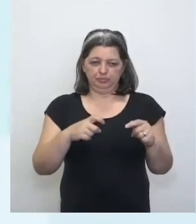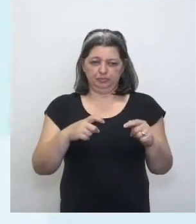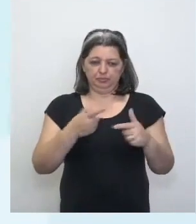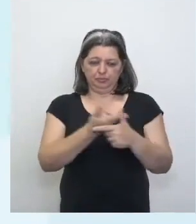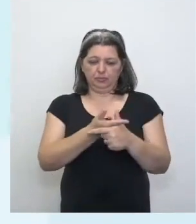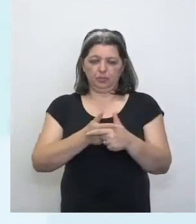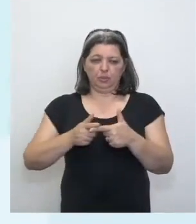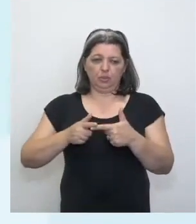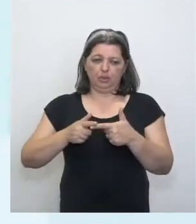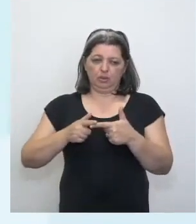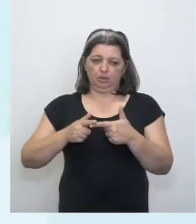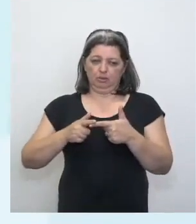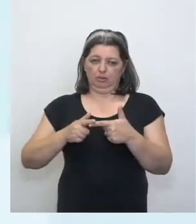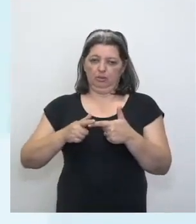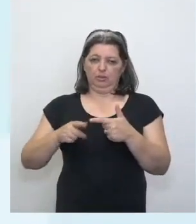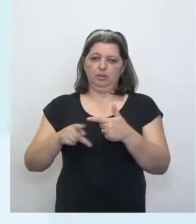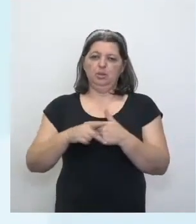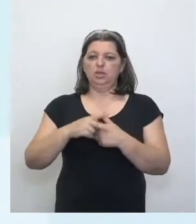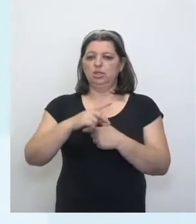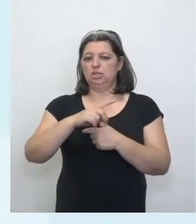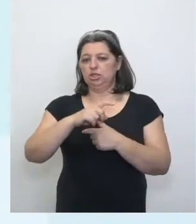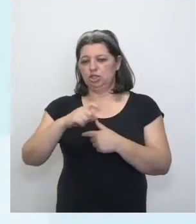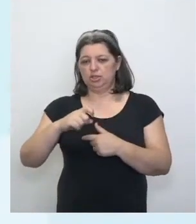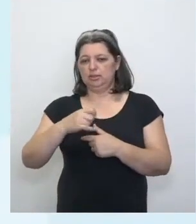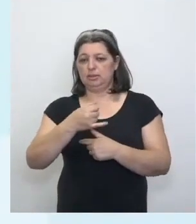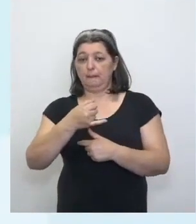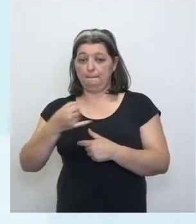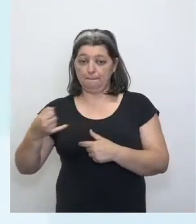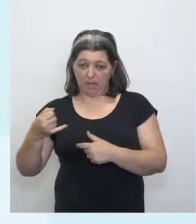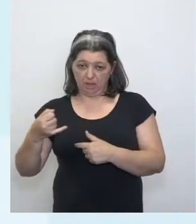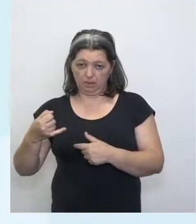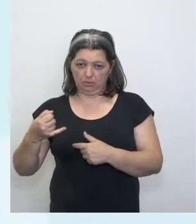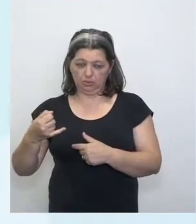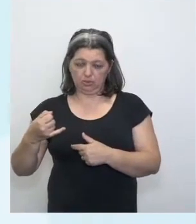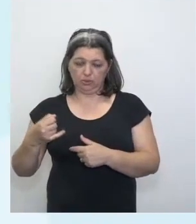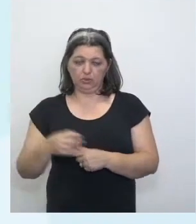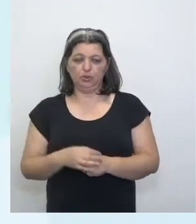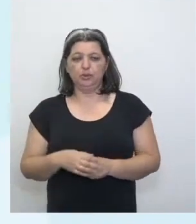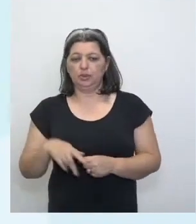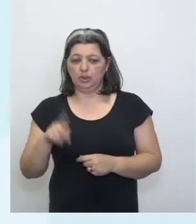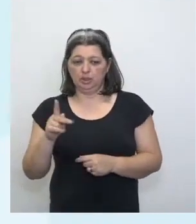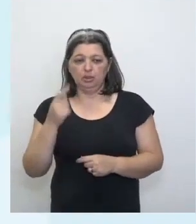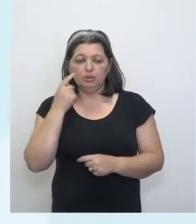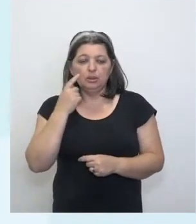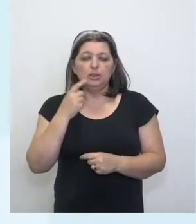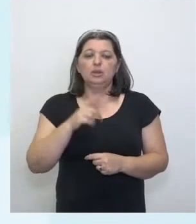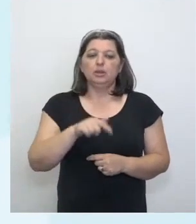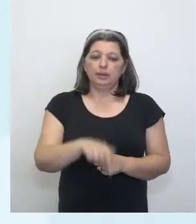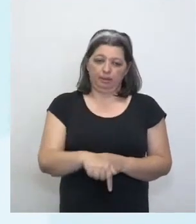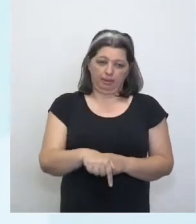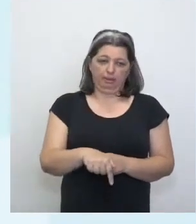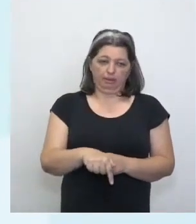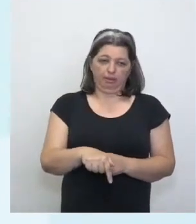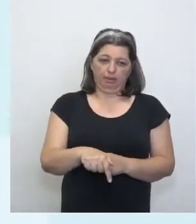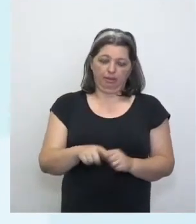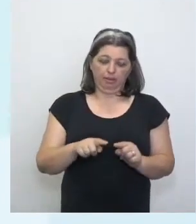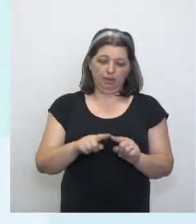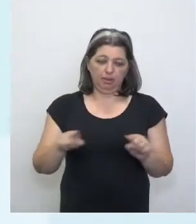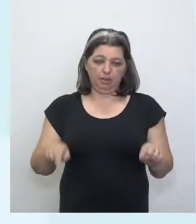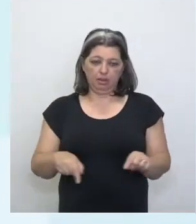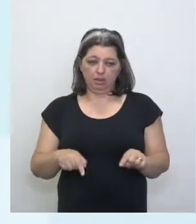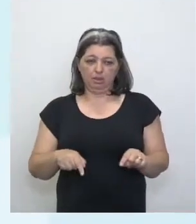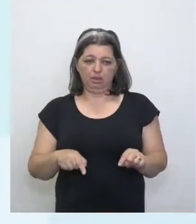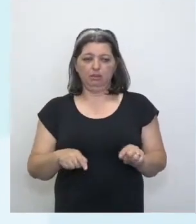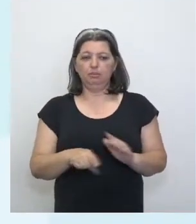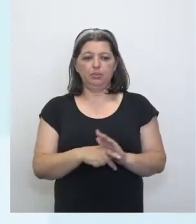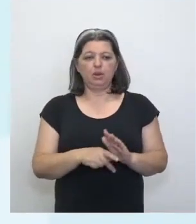que é x menos essa raiz, e aí na hora que eu ia dividir, eu ia encontrar um quociente, que é o resultado da minha divisão, e o